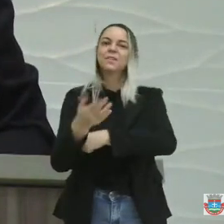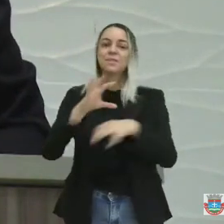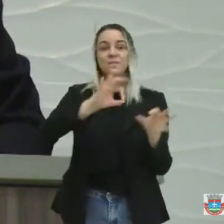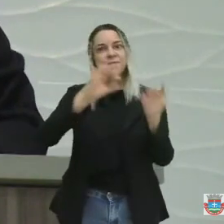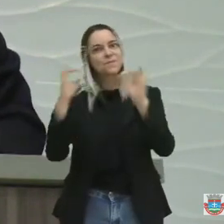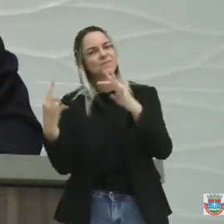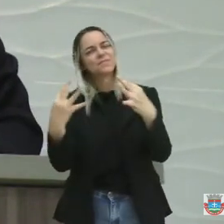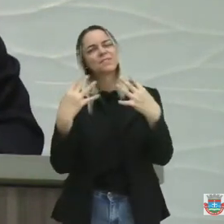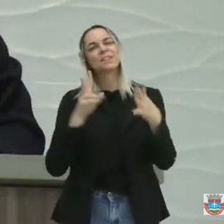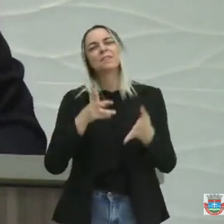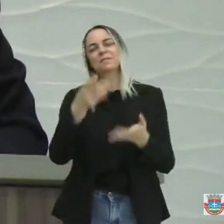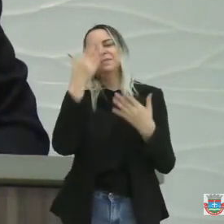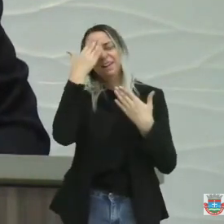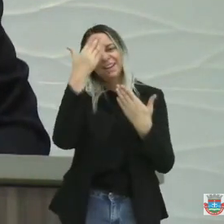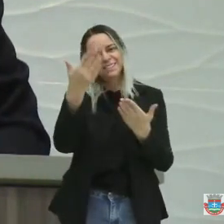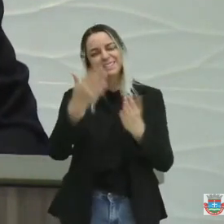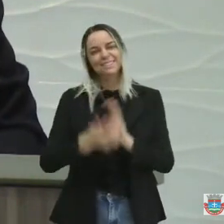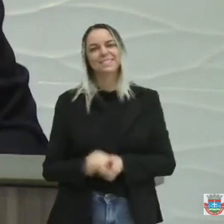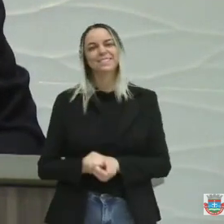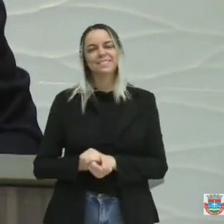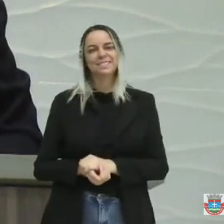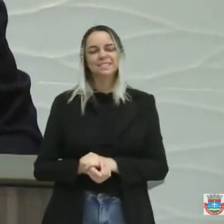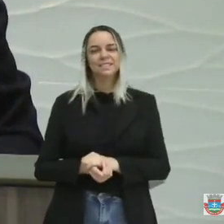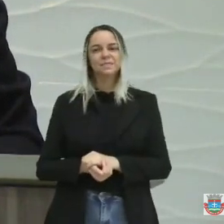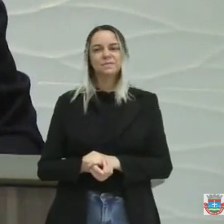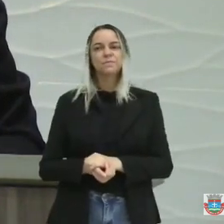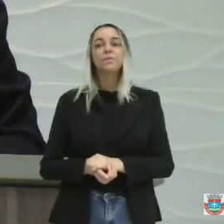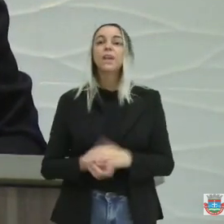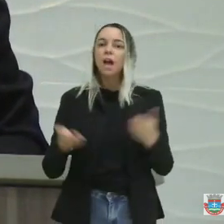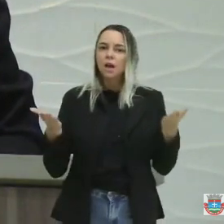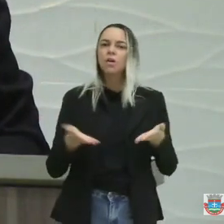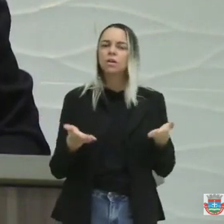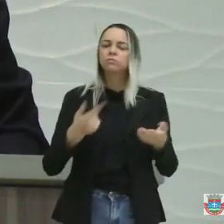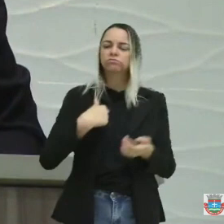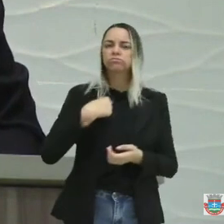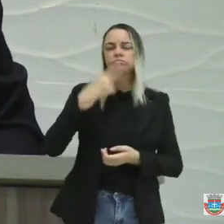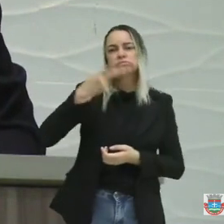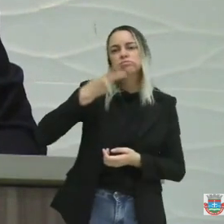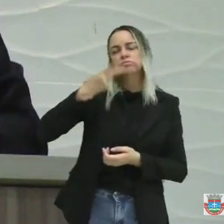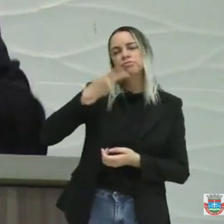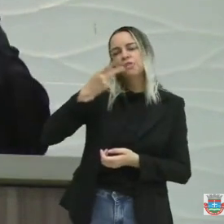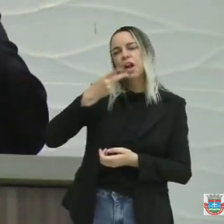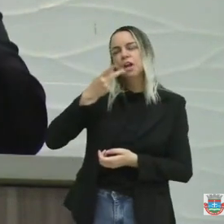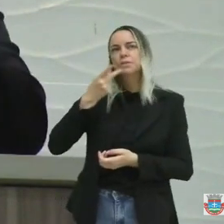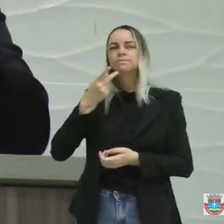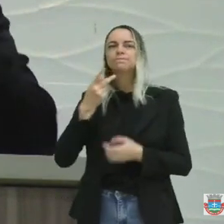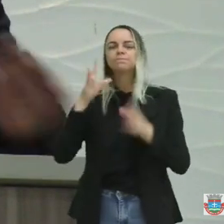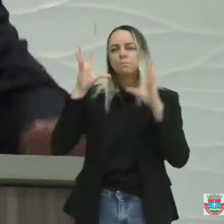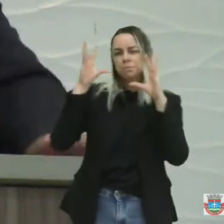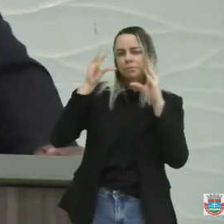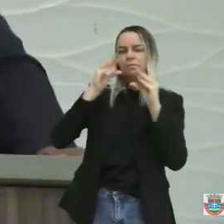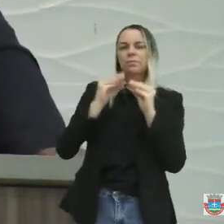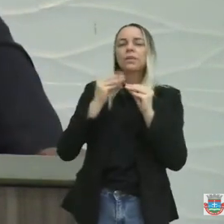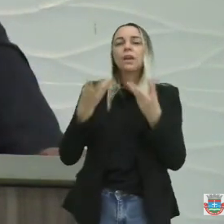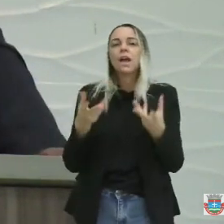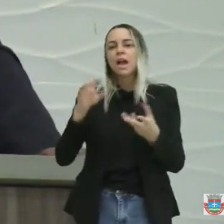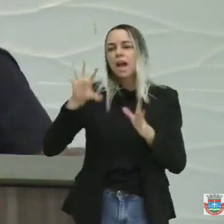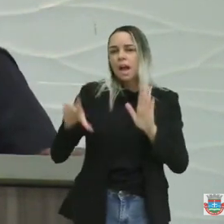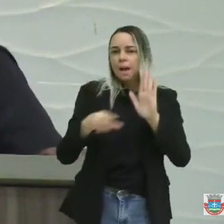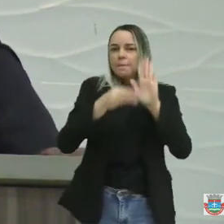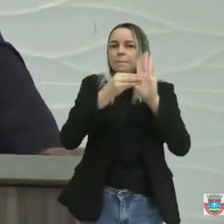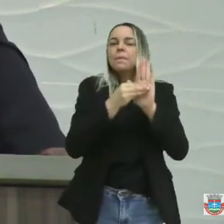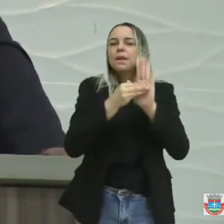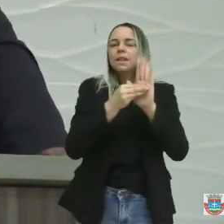audiência. Eu vou falar aqui um pouco sobre a emenda